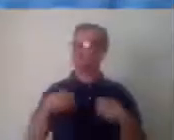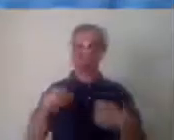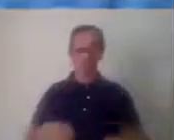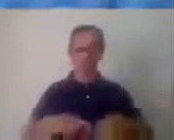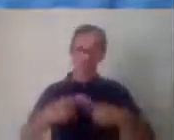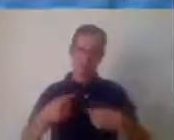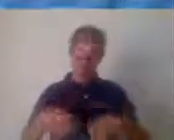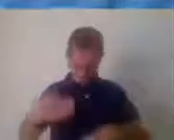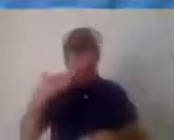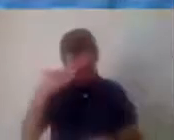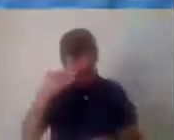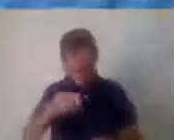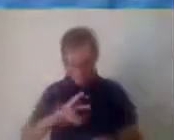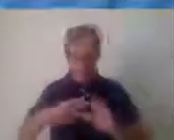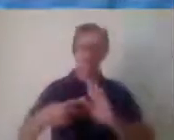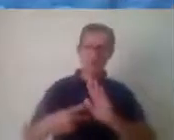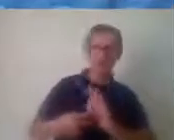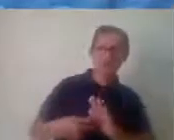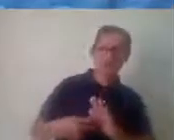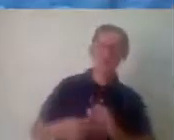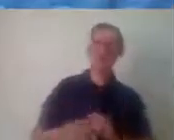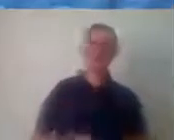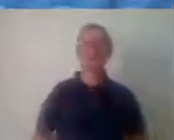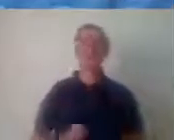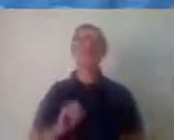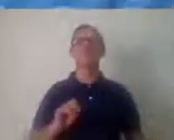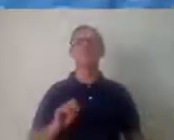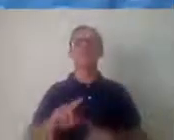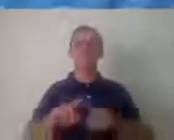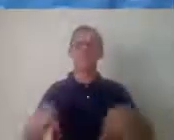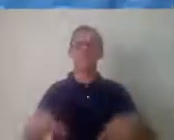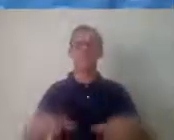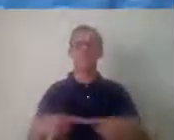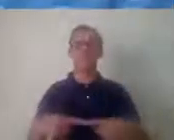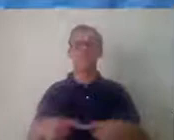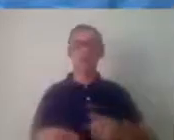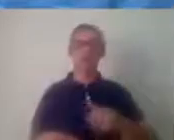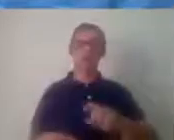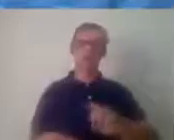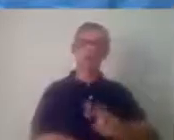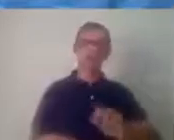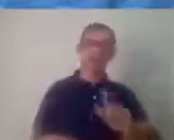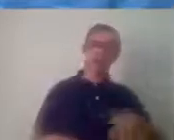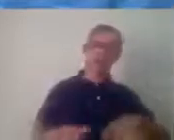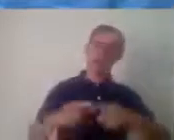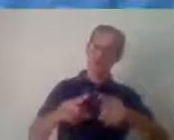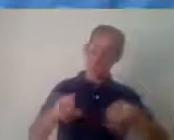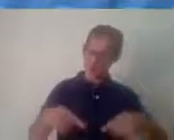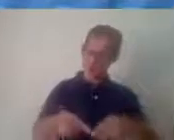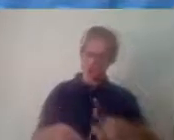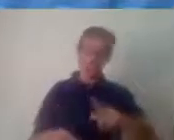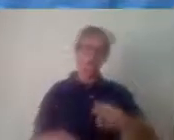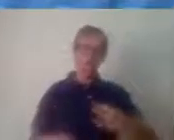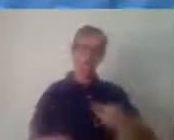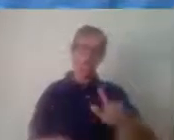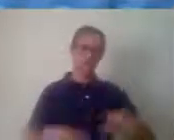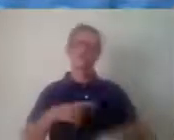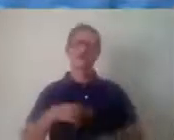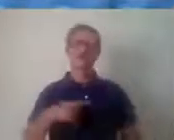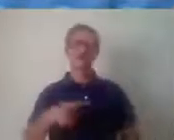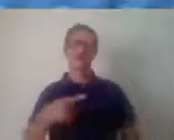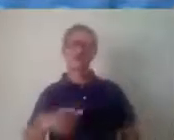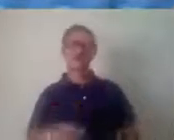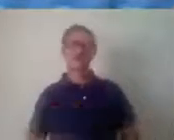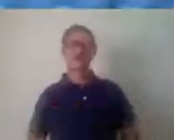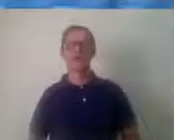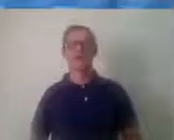Você precisa entender o que é. O que é uma região mais geral? Uma região mais geral, você vai ter uma das suas